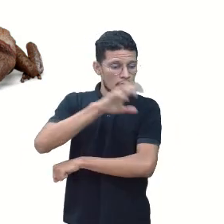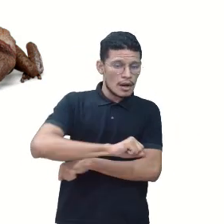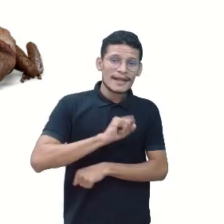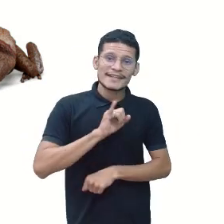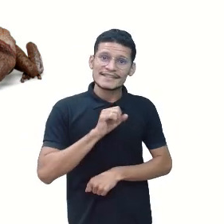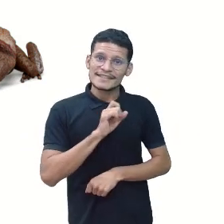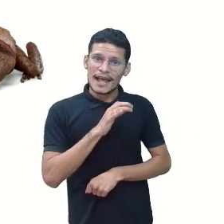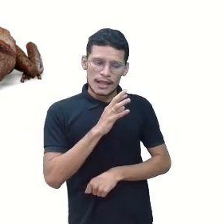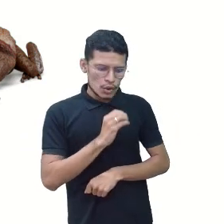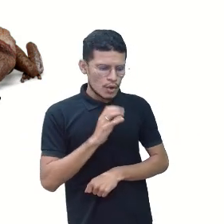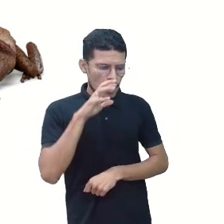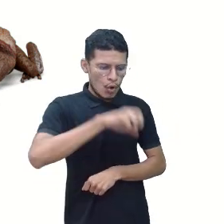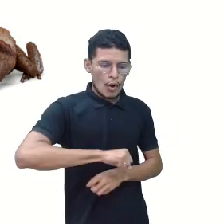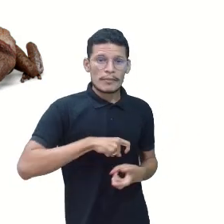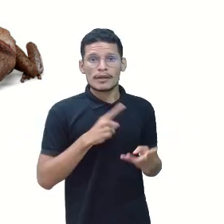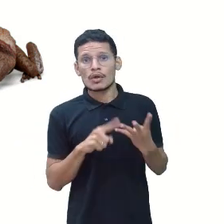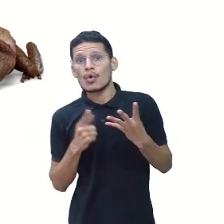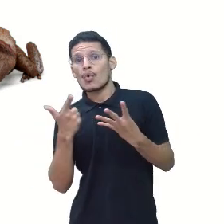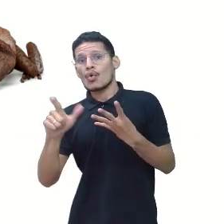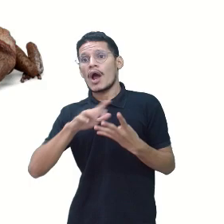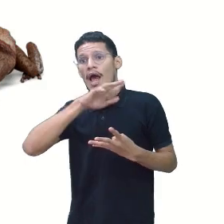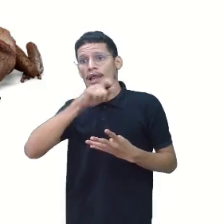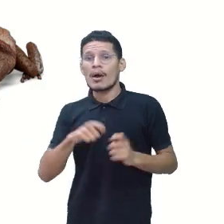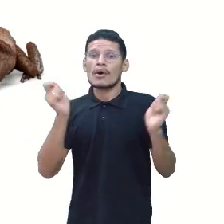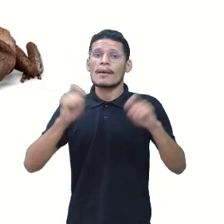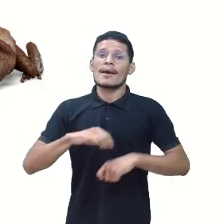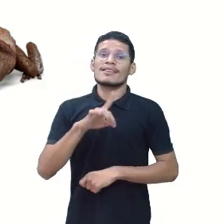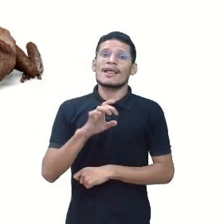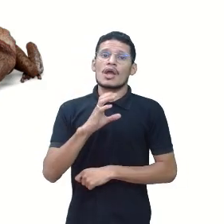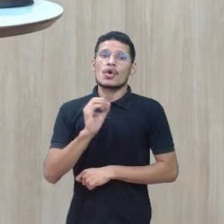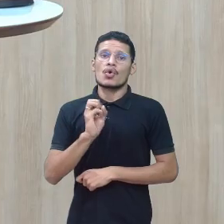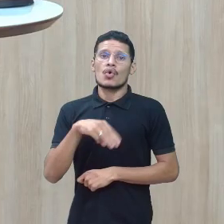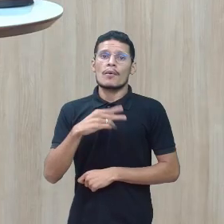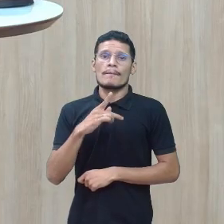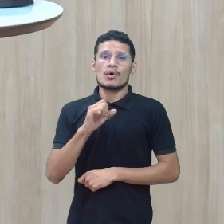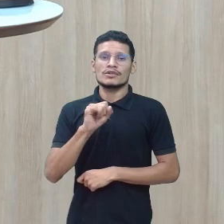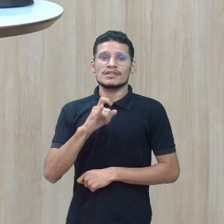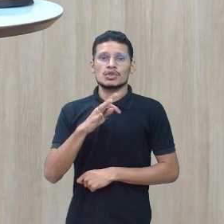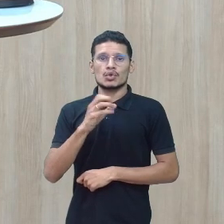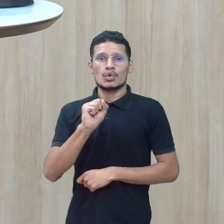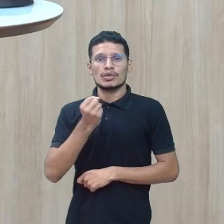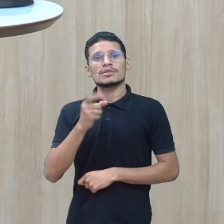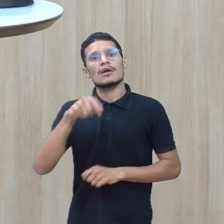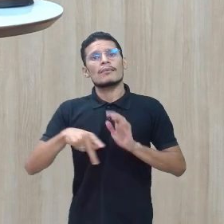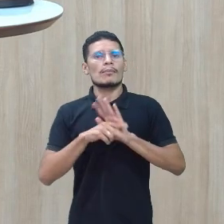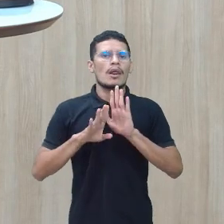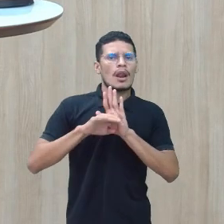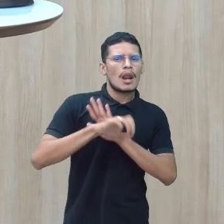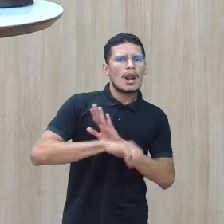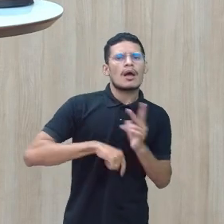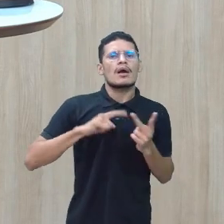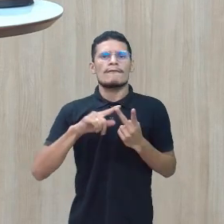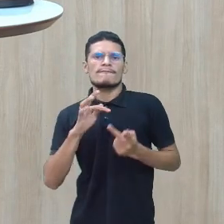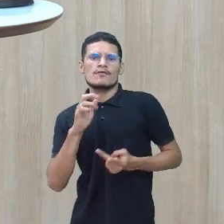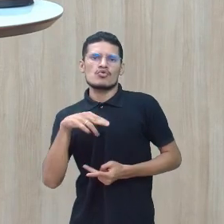inseto. E aqui os seres decompositores, fungos e bactérias que fazem a ciclagem